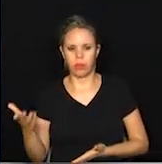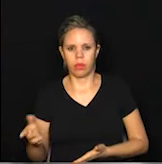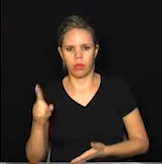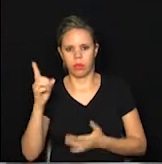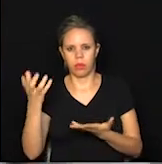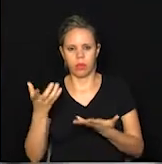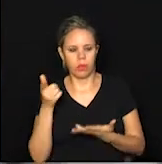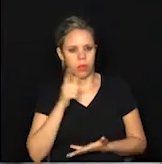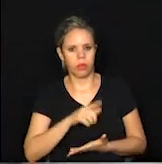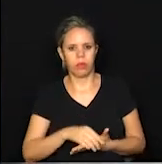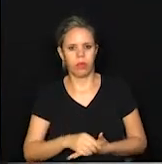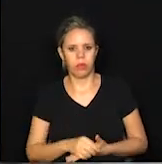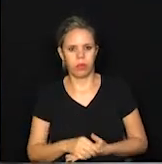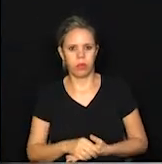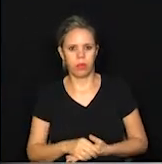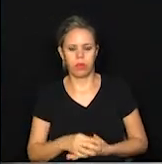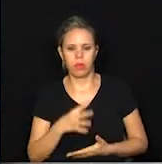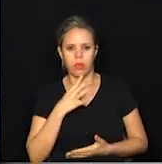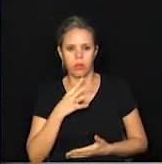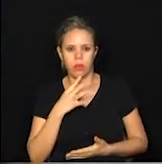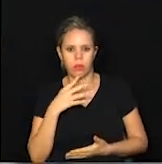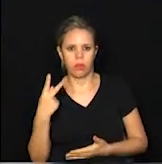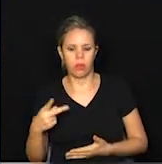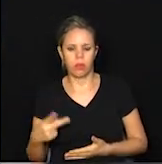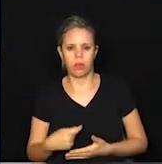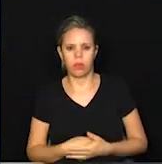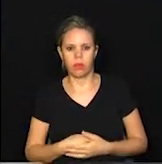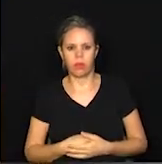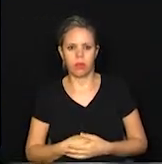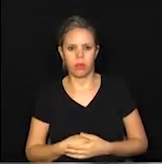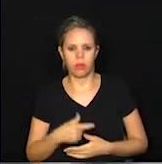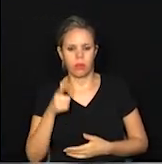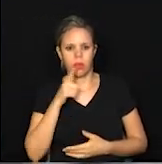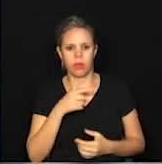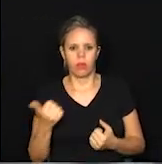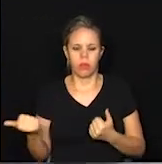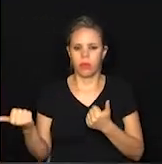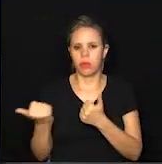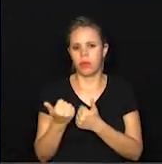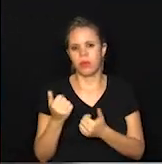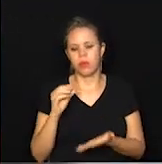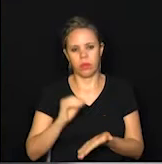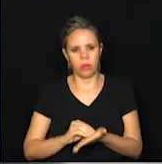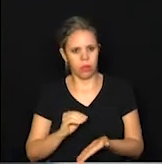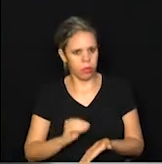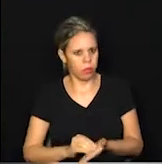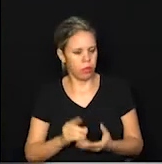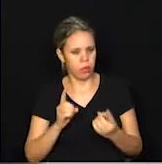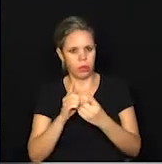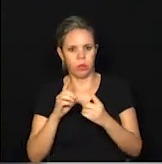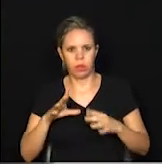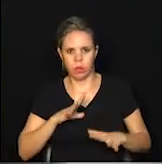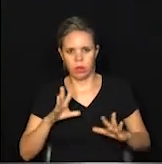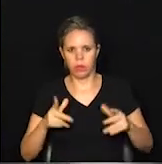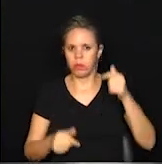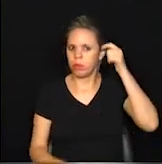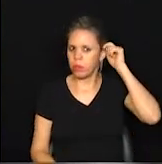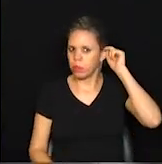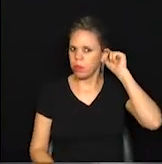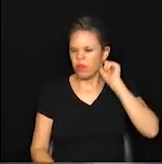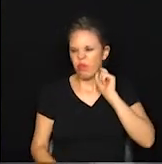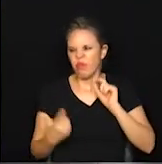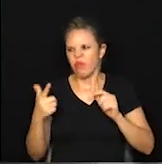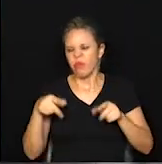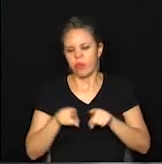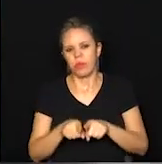vai conseguir, porque eu conheço o dinamismo dele, conseguir suprir esse déficit, nós vamos começar a atender a cidade inteira. Outra coisa